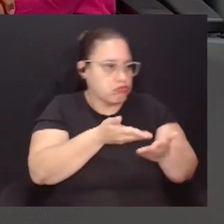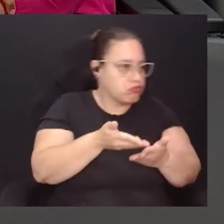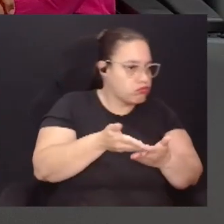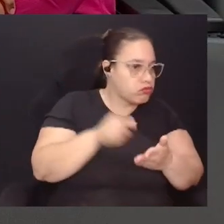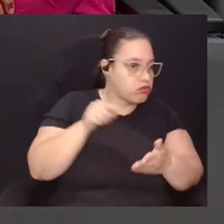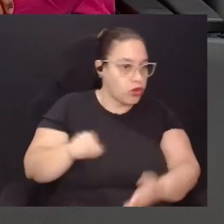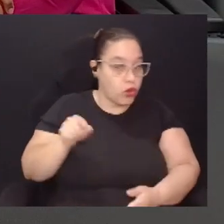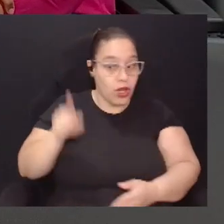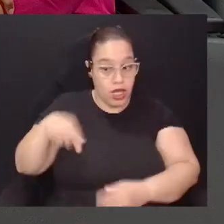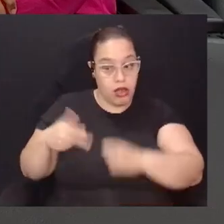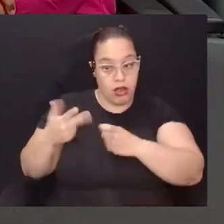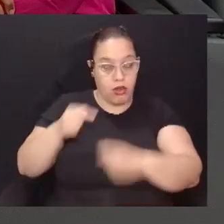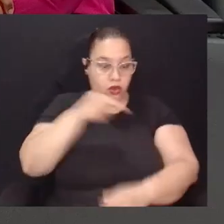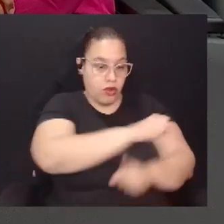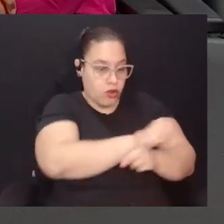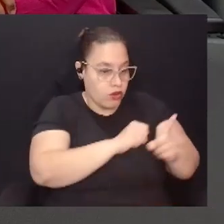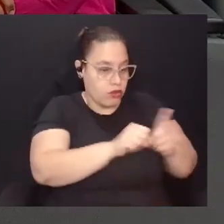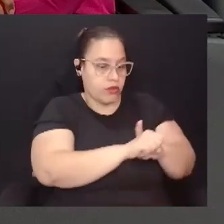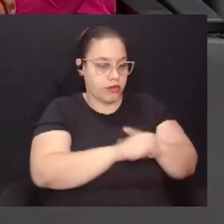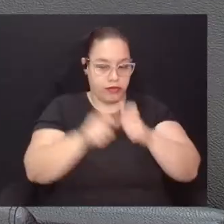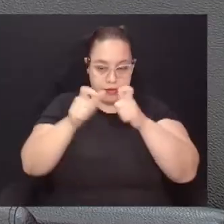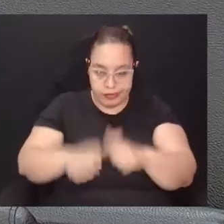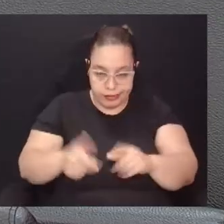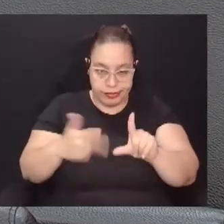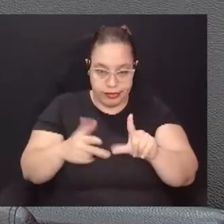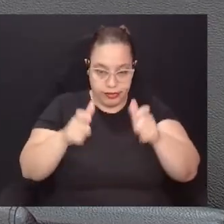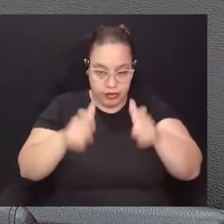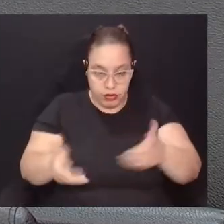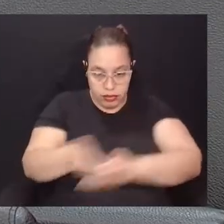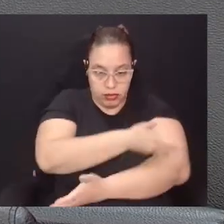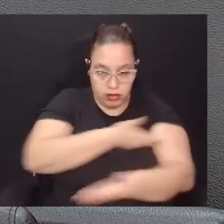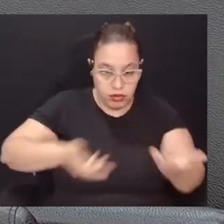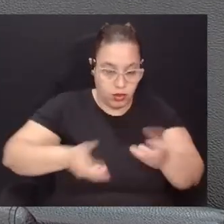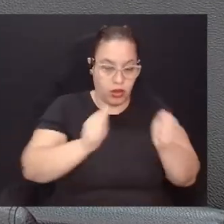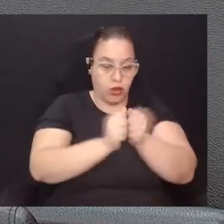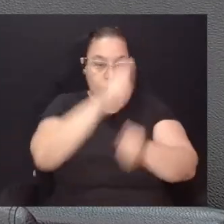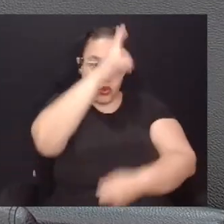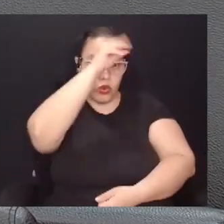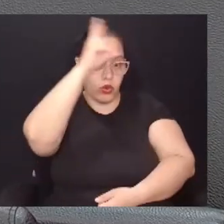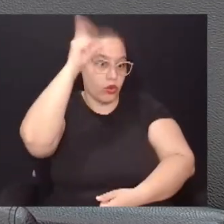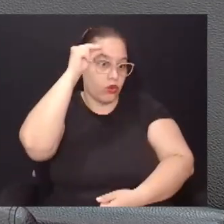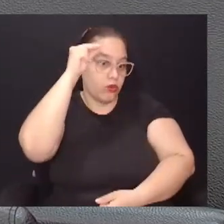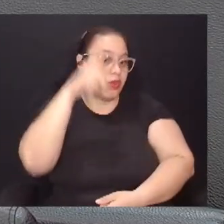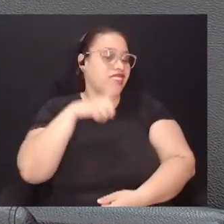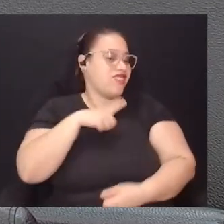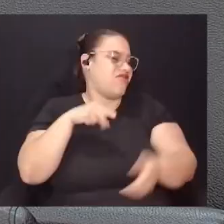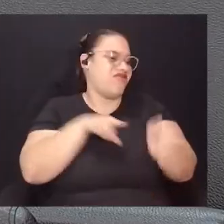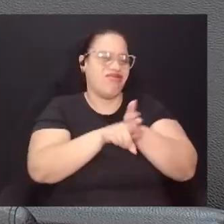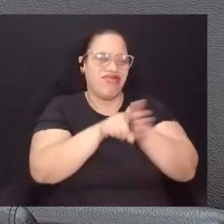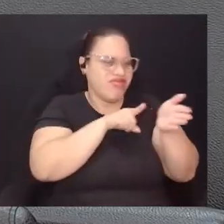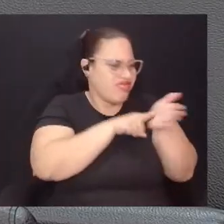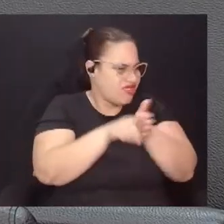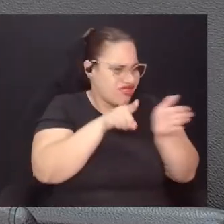que entre o que é o executivo e o que é a sociedade civil, e a gente também conseguiria muitas vezes mediar com a prefeitura, né, porque tem muitas questões